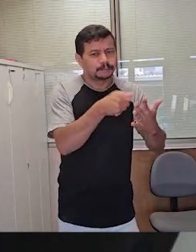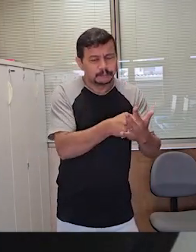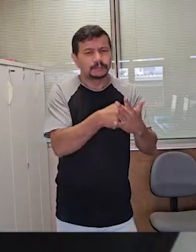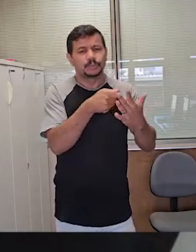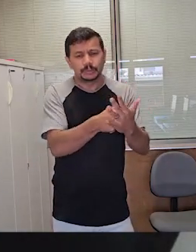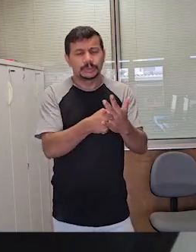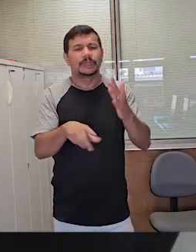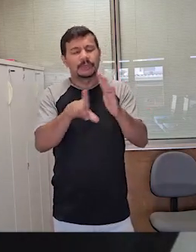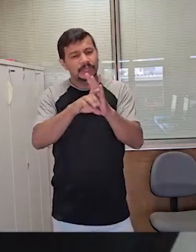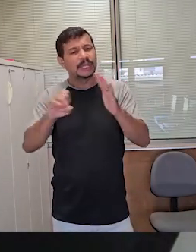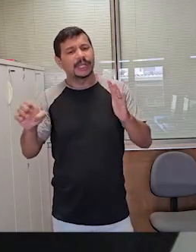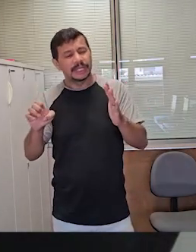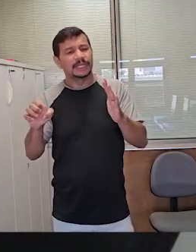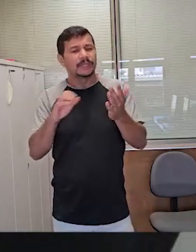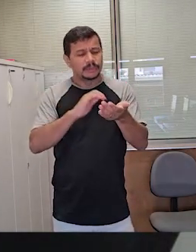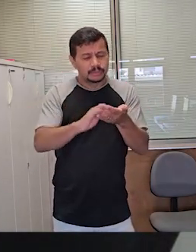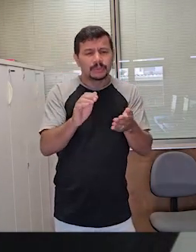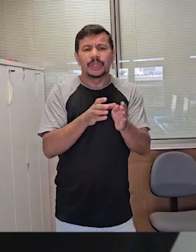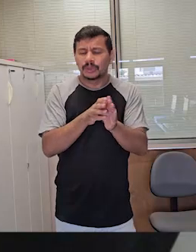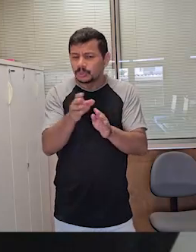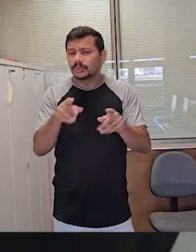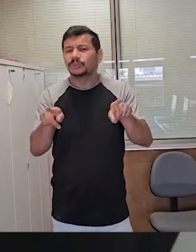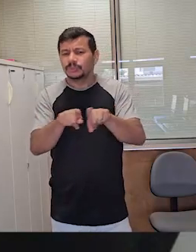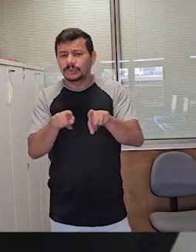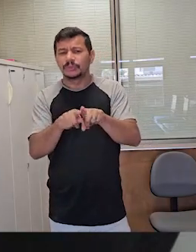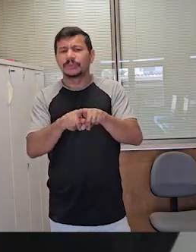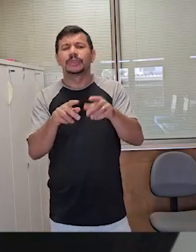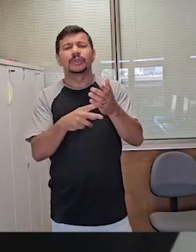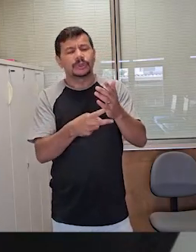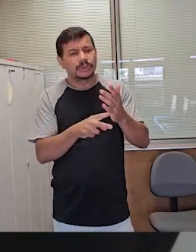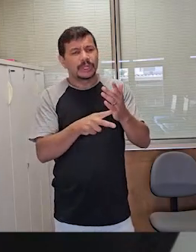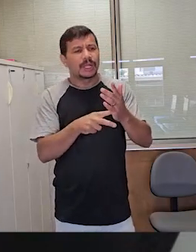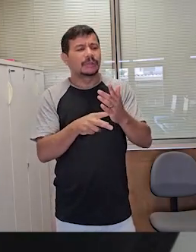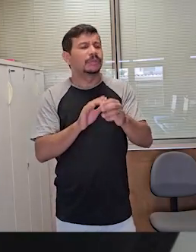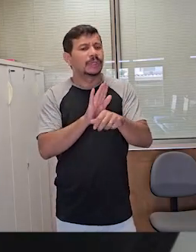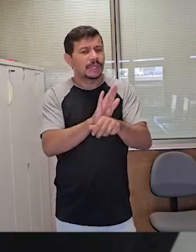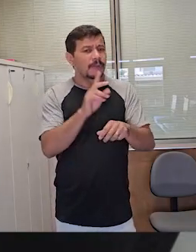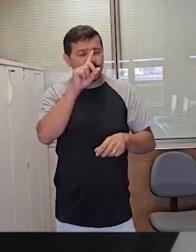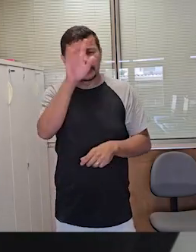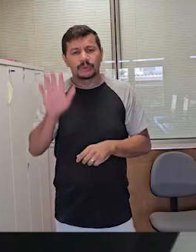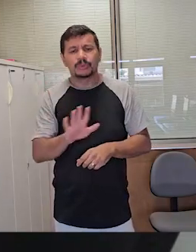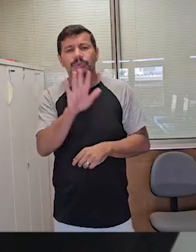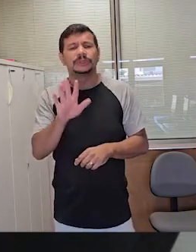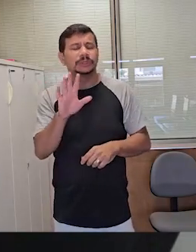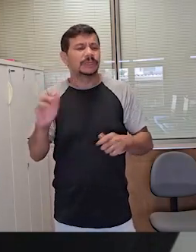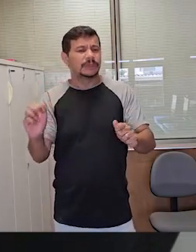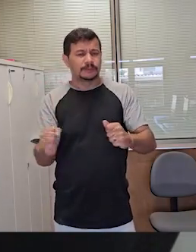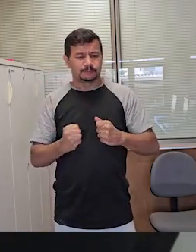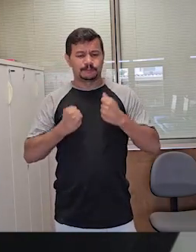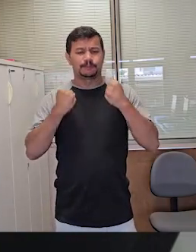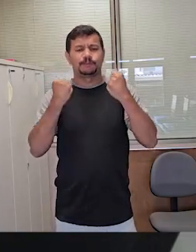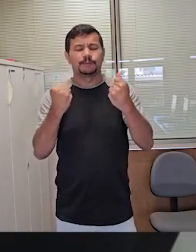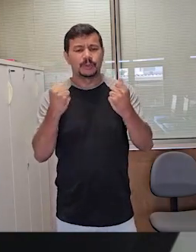convenções coletivas do sindicato, que são muito importantes, aliás, para poder dar a proteção aos trabalhadores e também reforçar essa luta